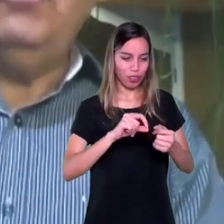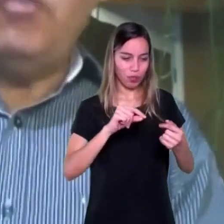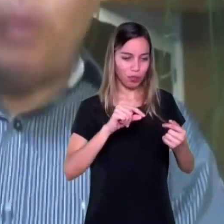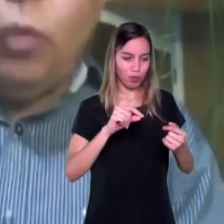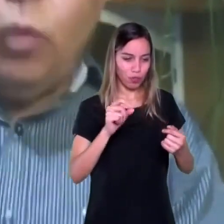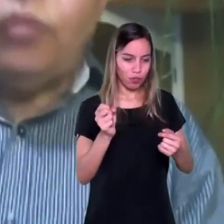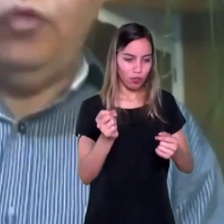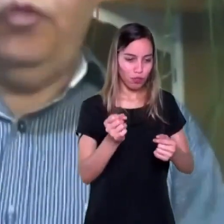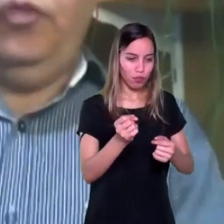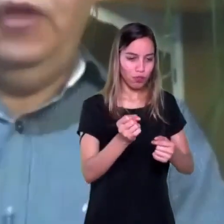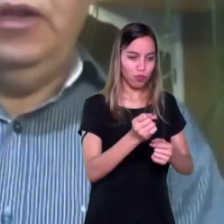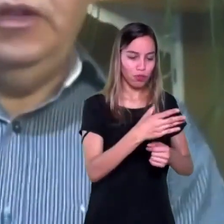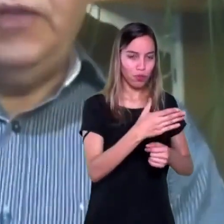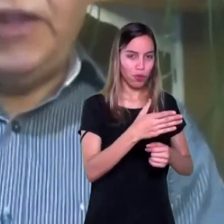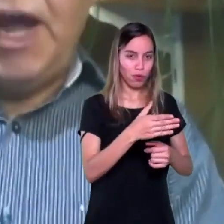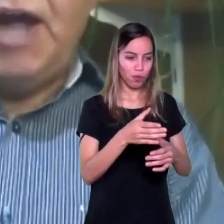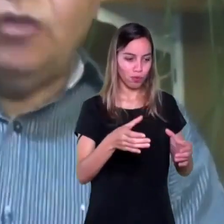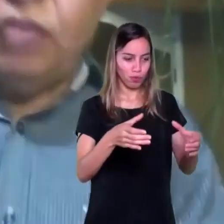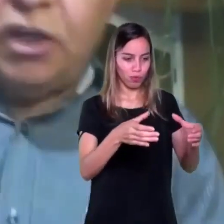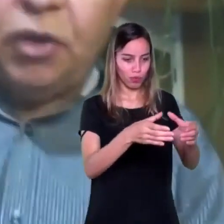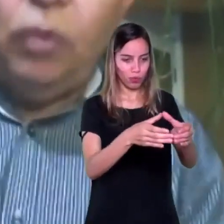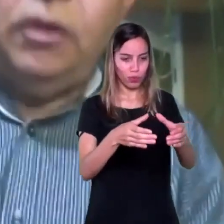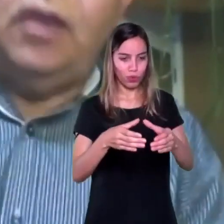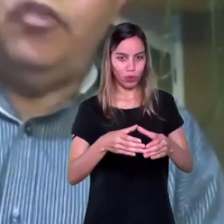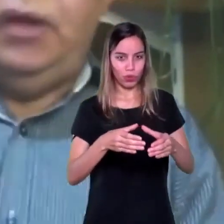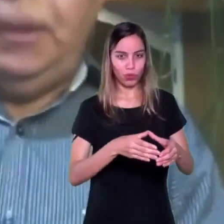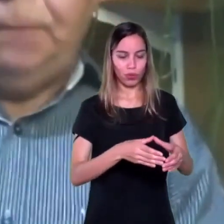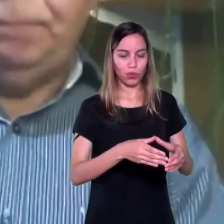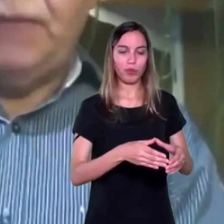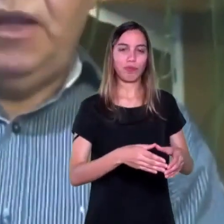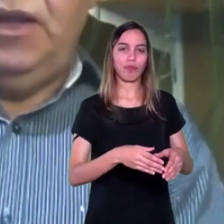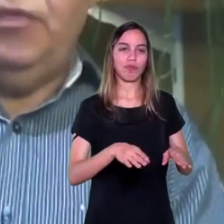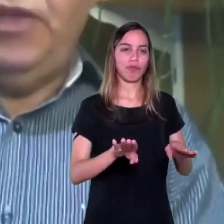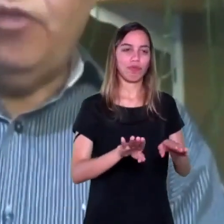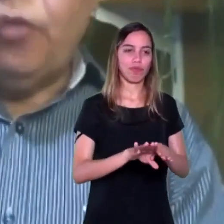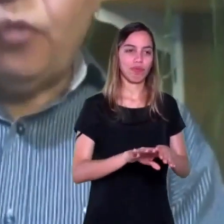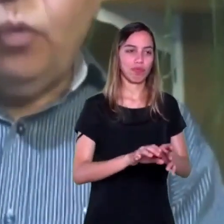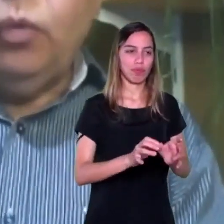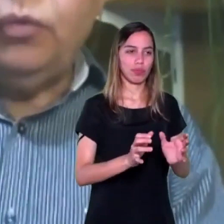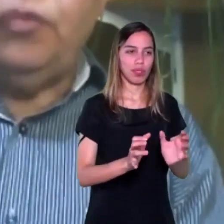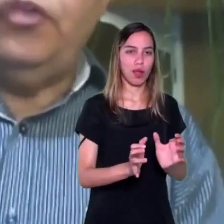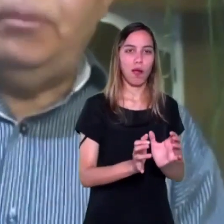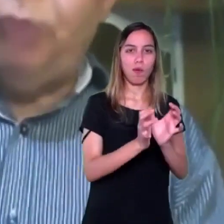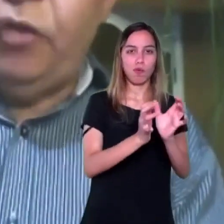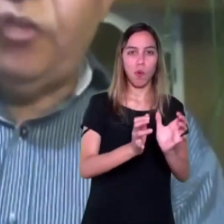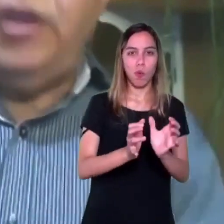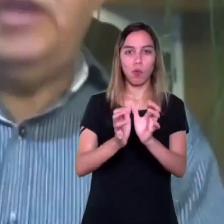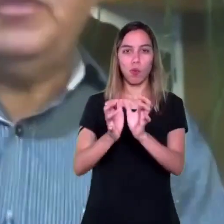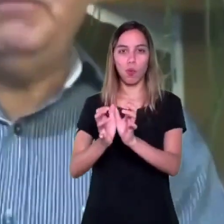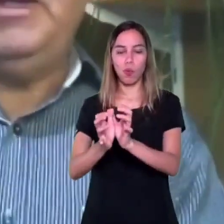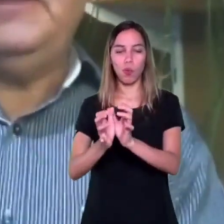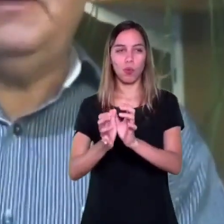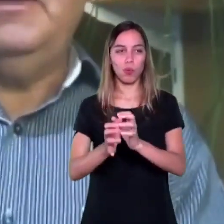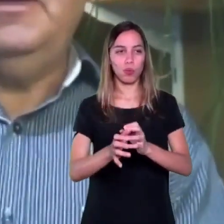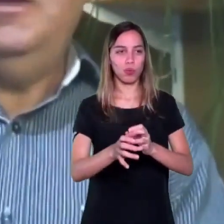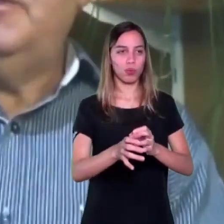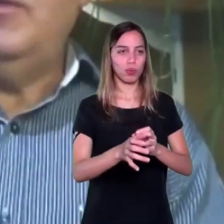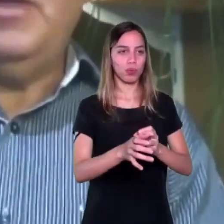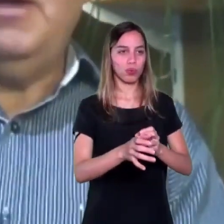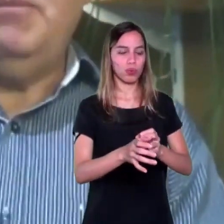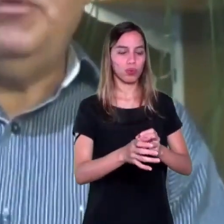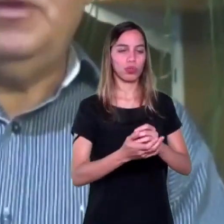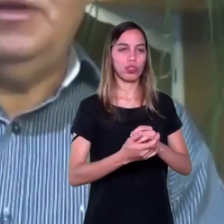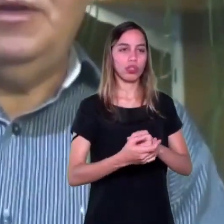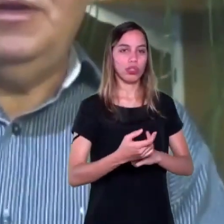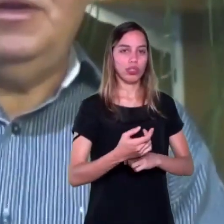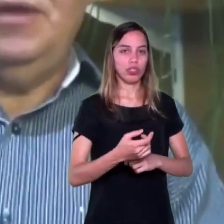de fazer concursos literários, de crônicas e textos Que curtos importante. e poesia também. Que é Então, uma